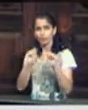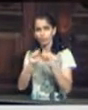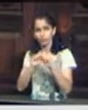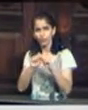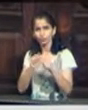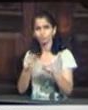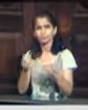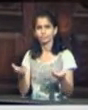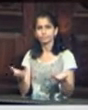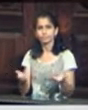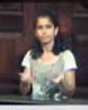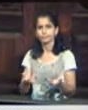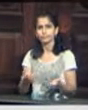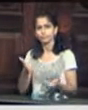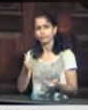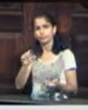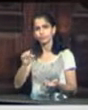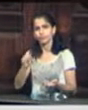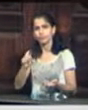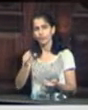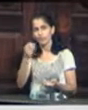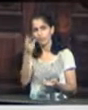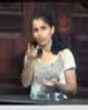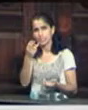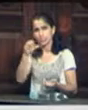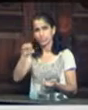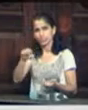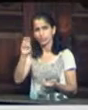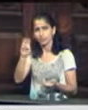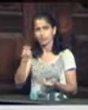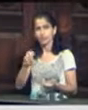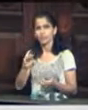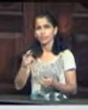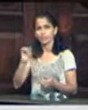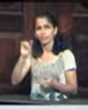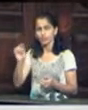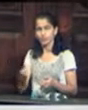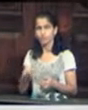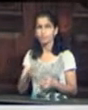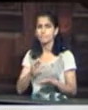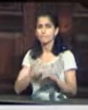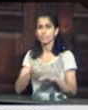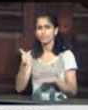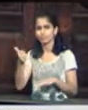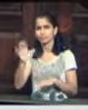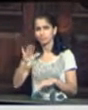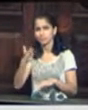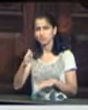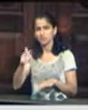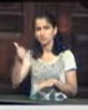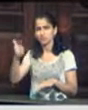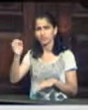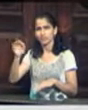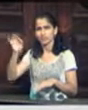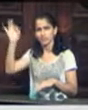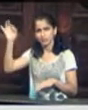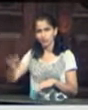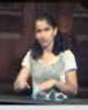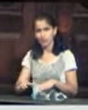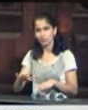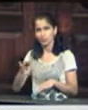desses 395 milhões, deputado Eliomar Coelho, pouco mais de 10%. O valor de